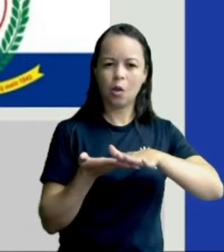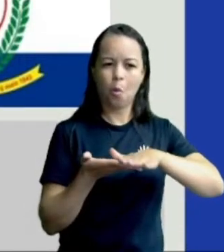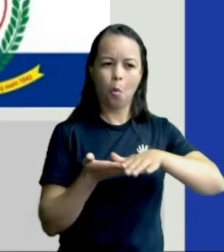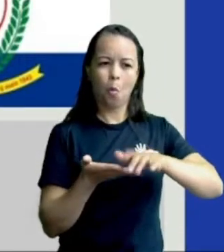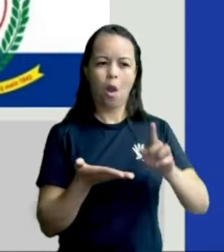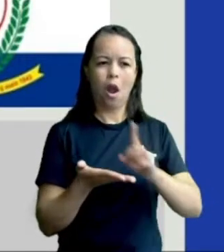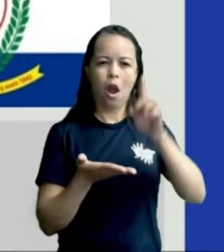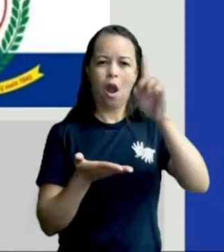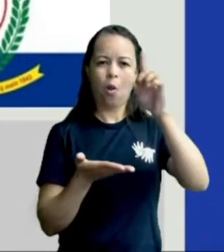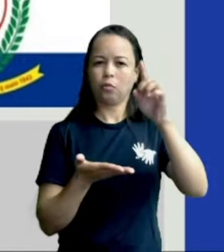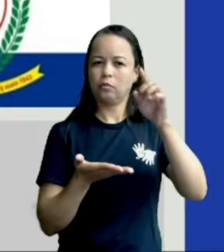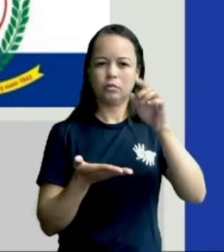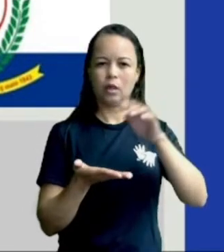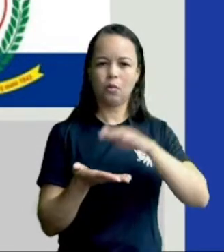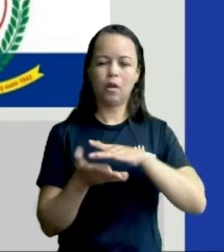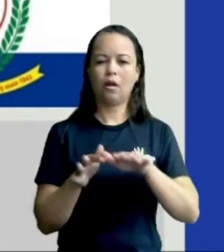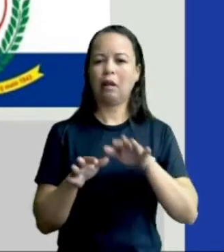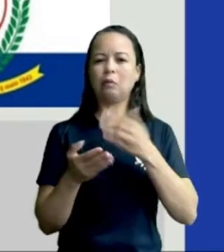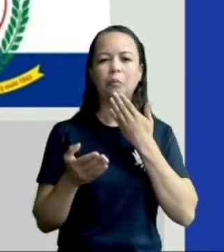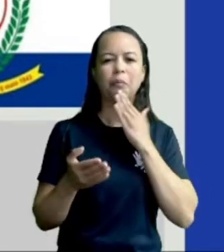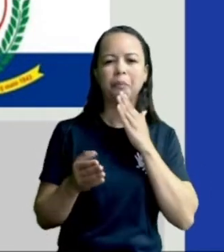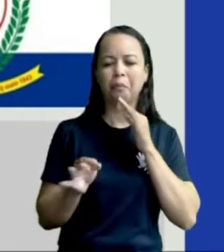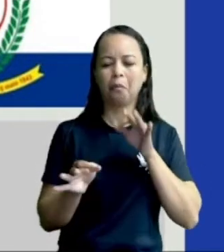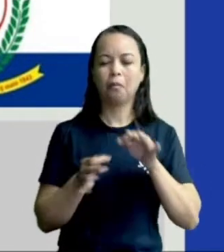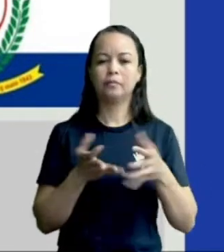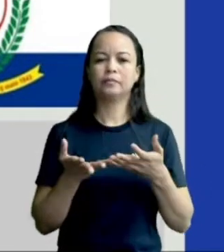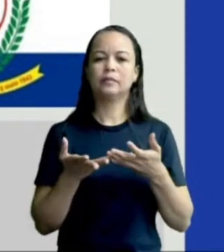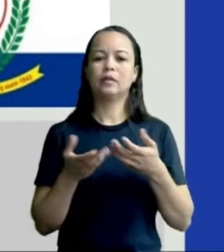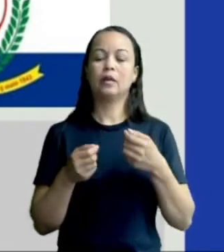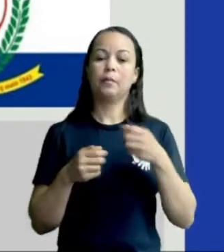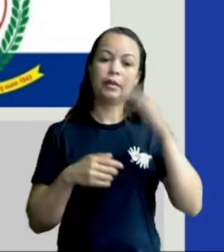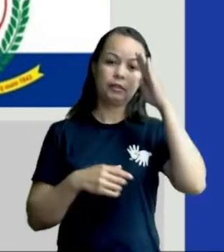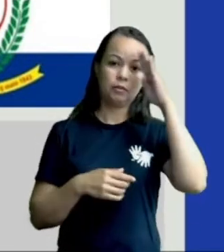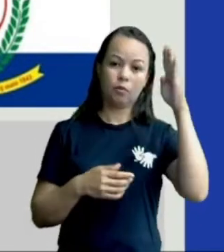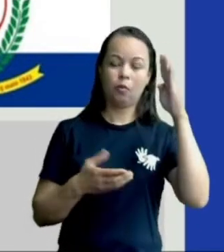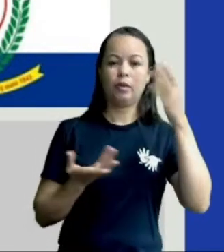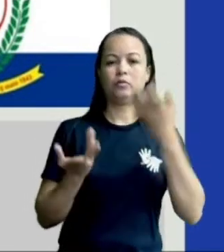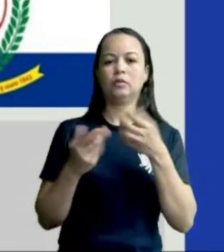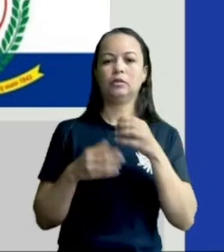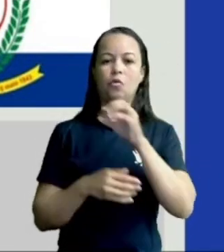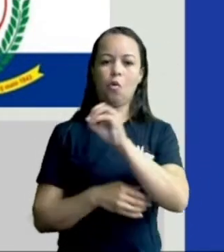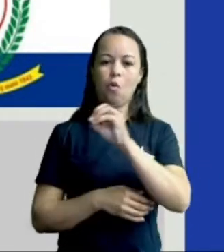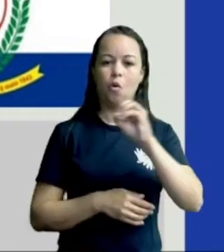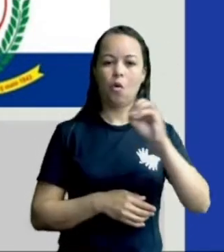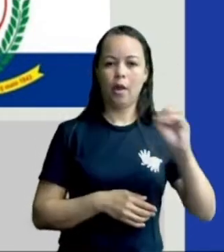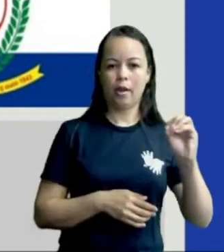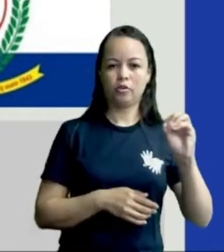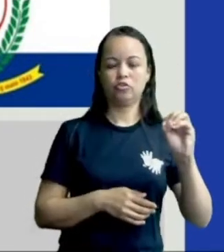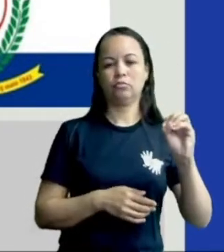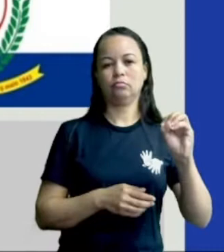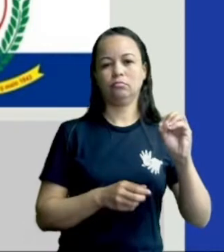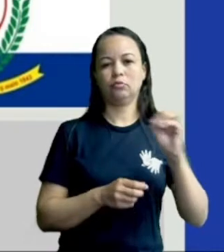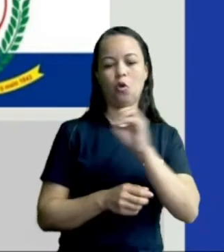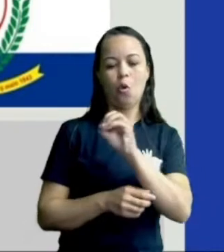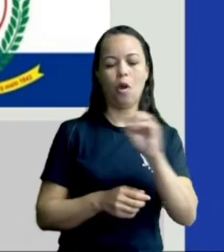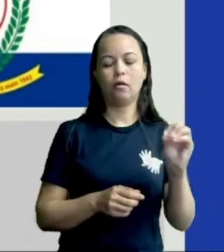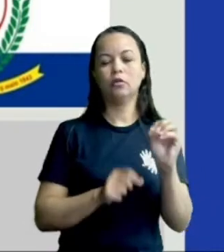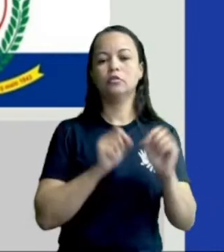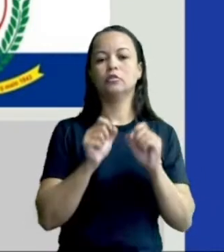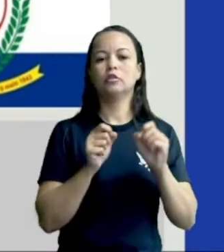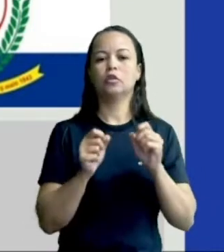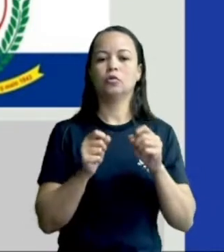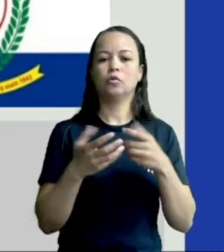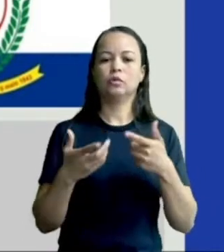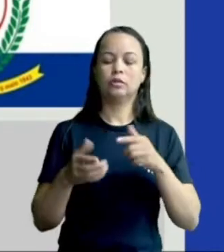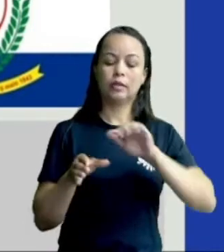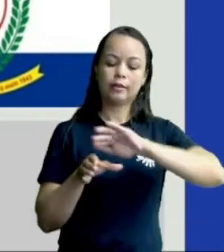alto, não, ela é irregular, principalmente em seu setor oeste, onde se fazem presentes os primeiros contrafortes